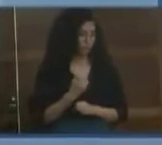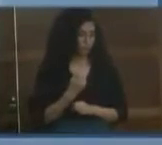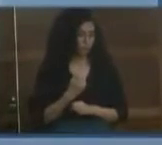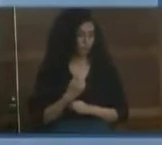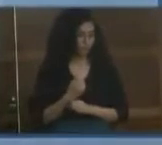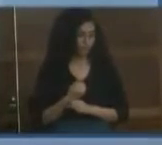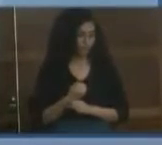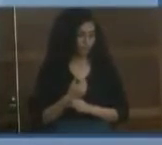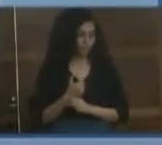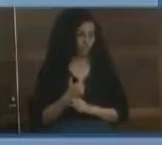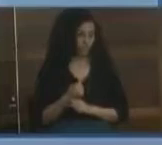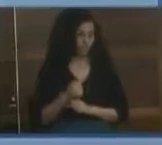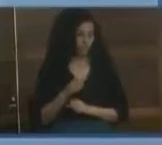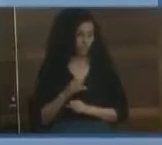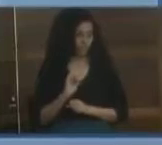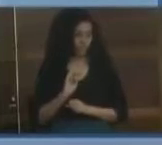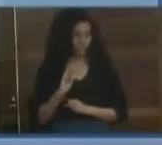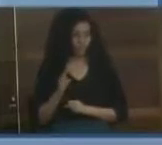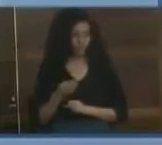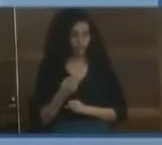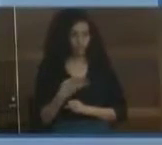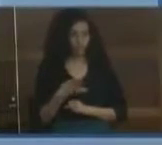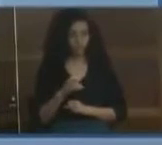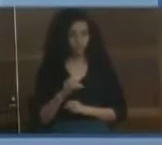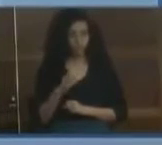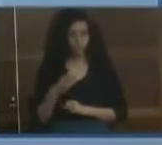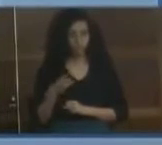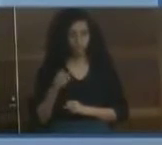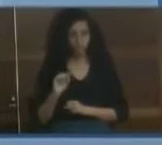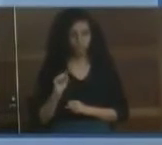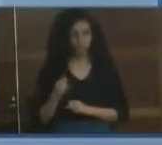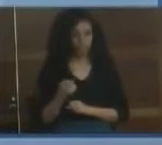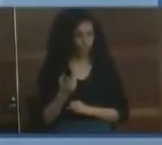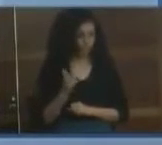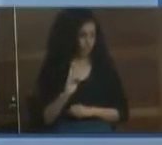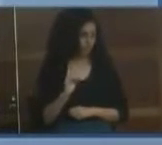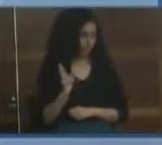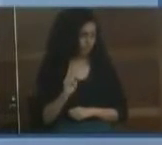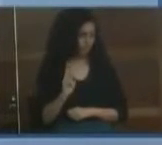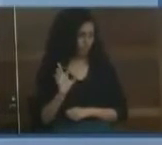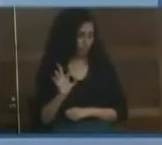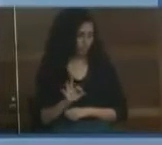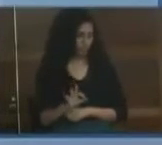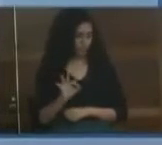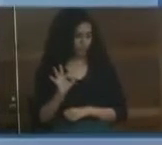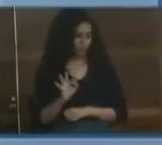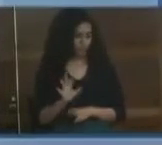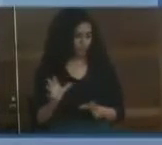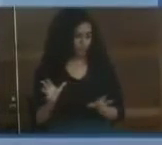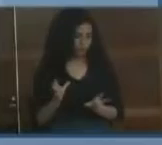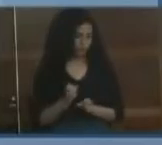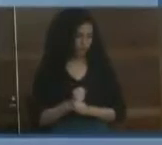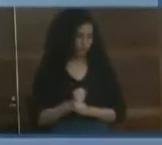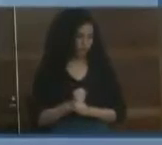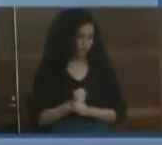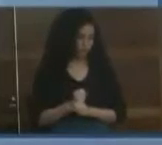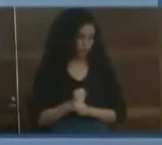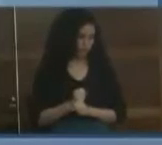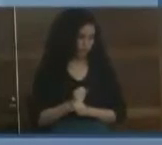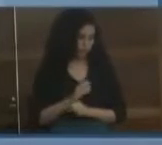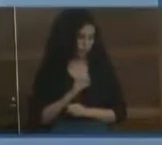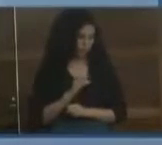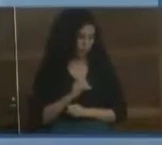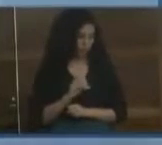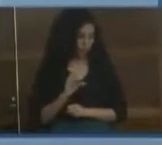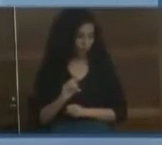dois exercícios 79 milhões 403 r$1000 percentual do total aplicado sobre a receita do